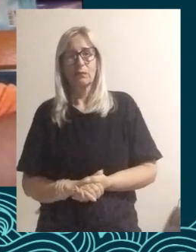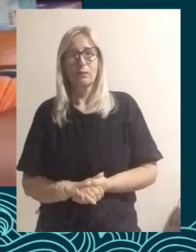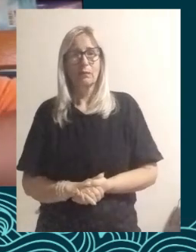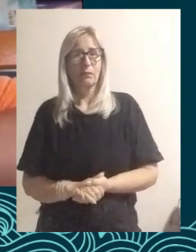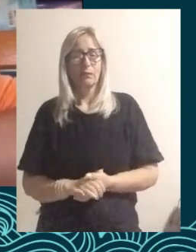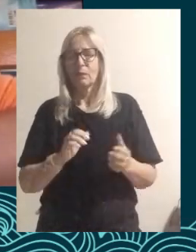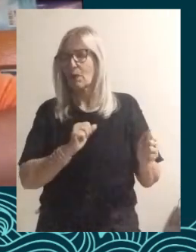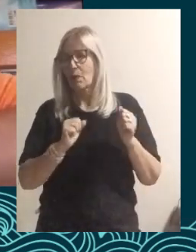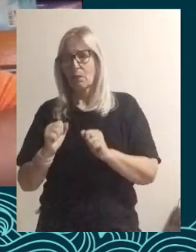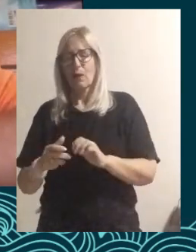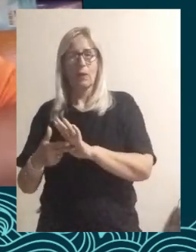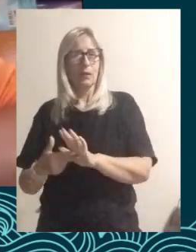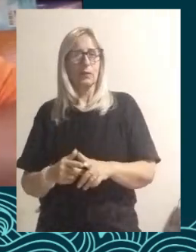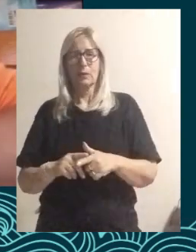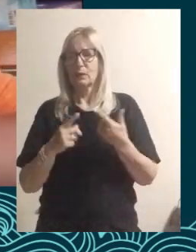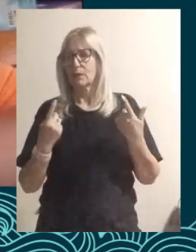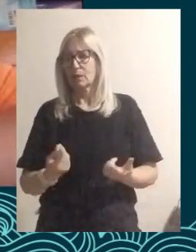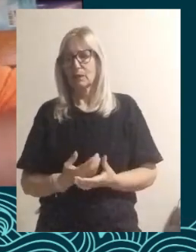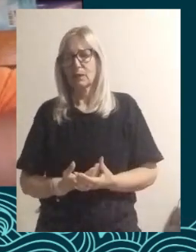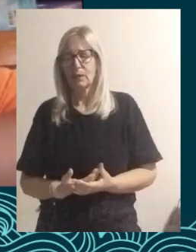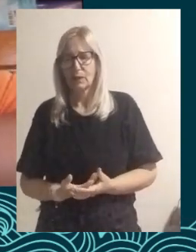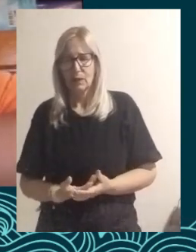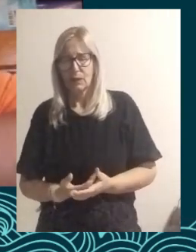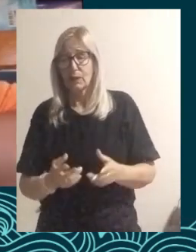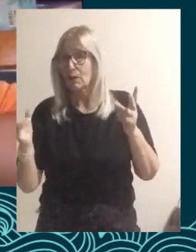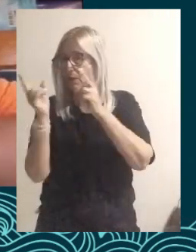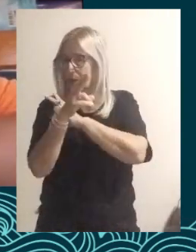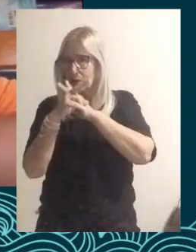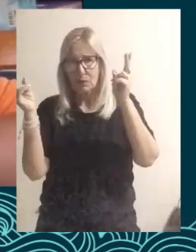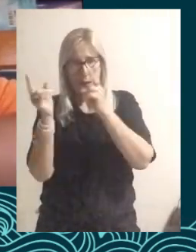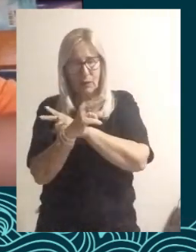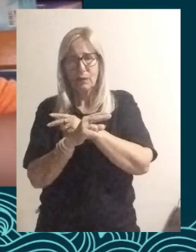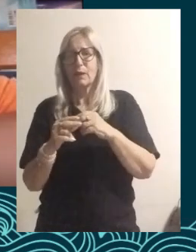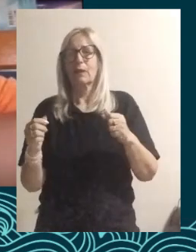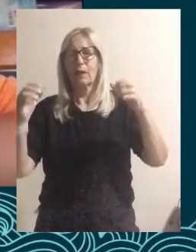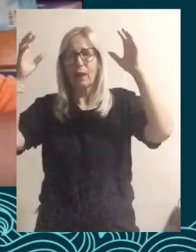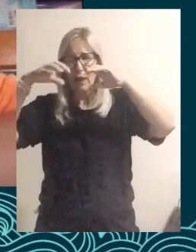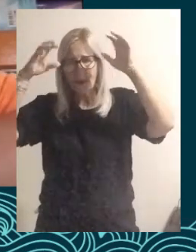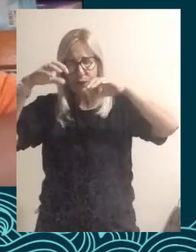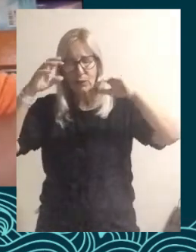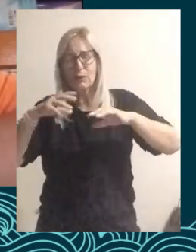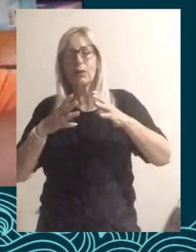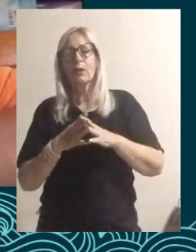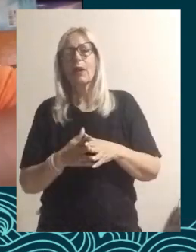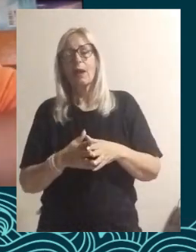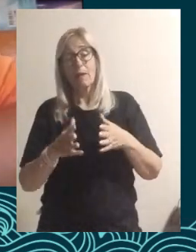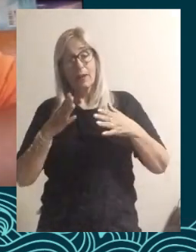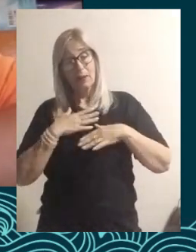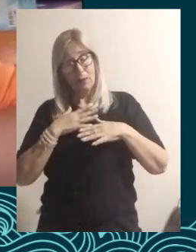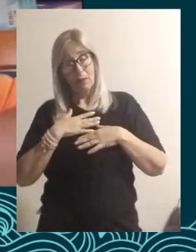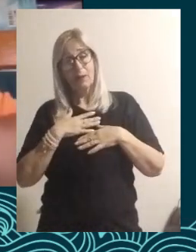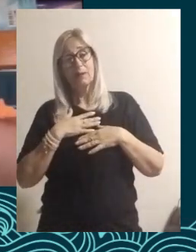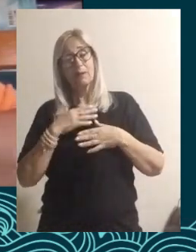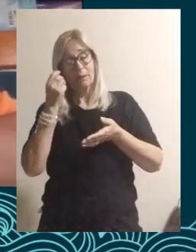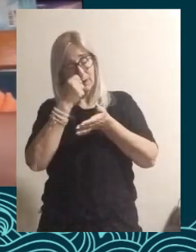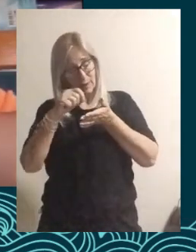E eu falo assim, bom, eu não posso mudar o mar, eu não posso mudar os ventos, mas eu posso pelo